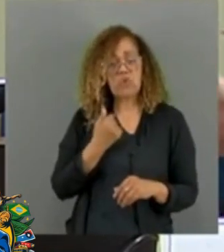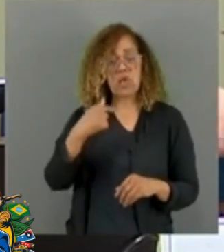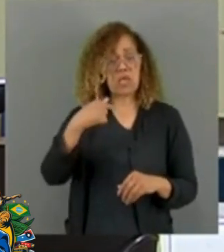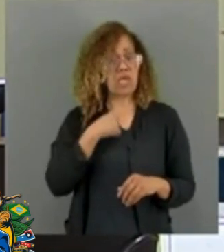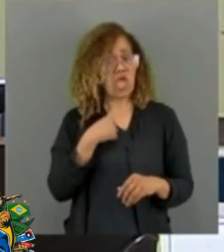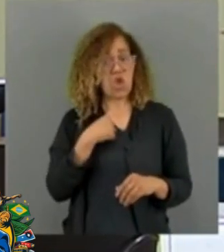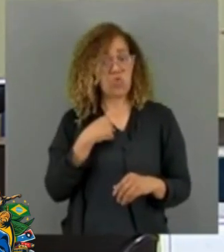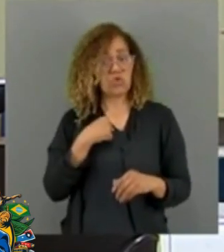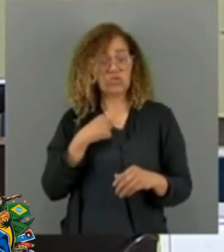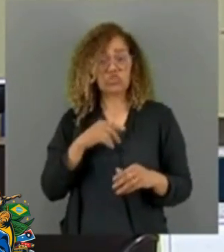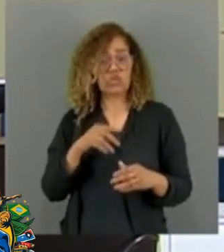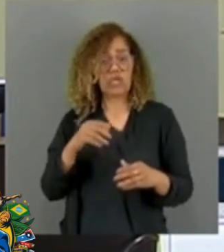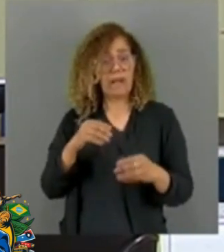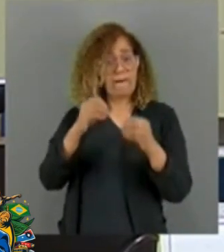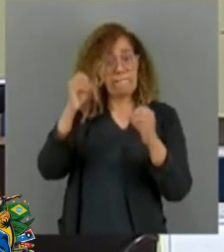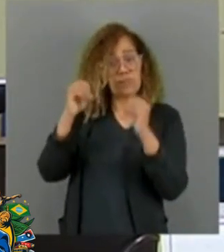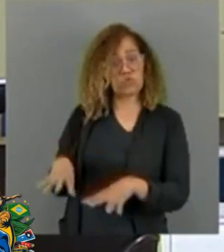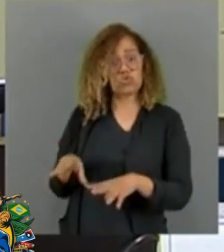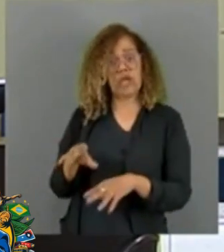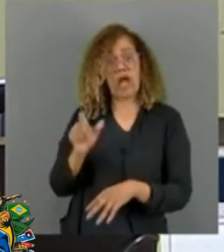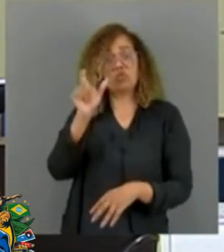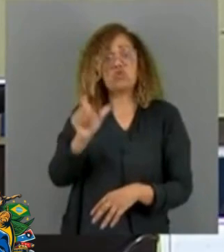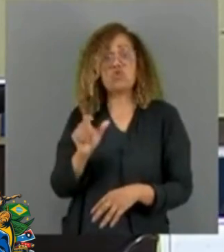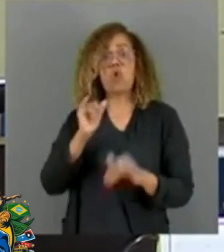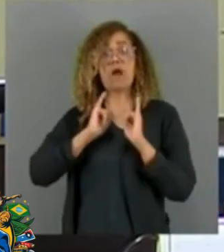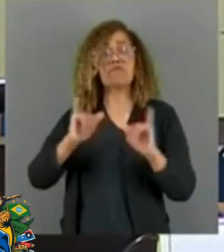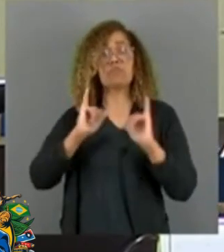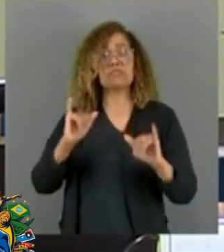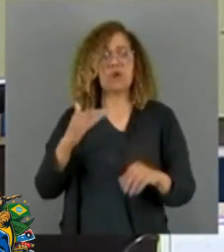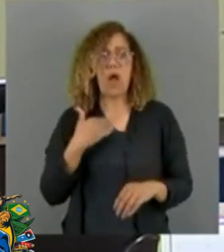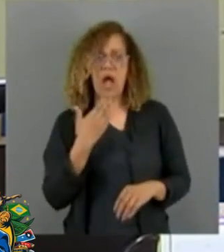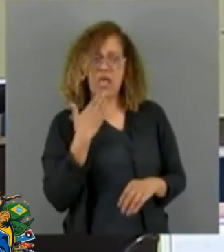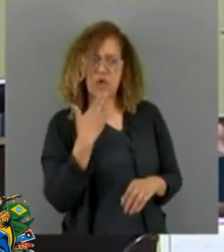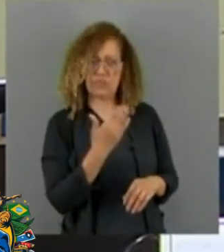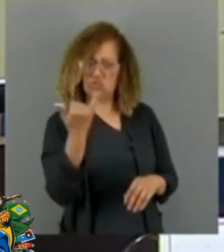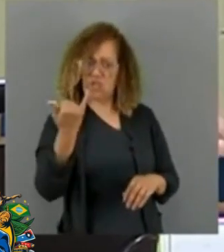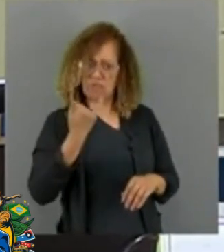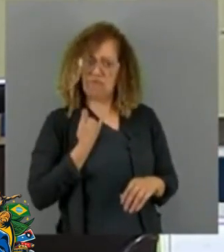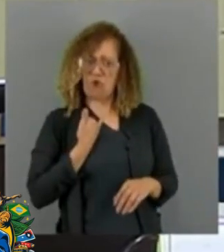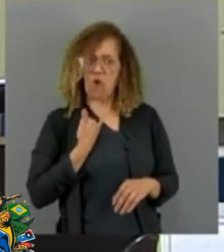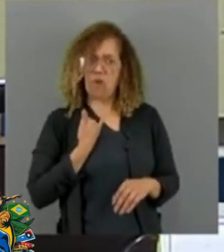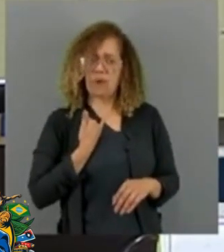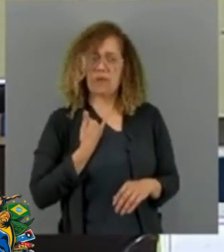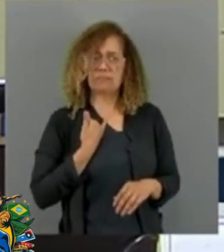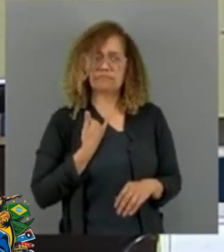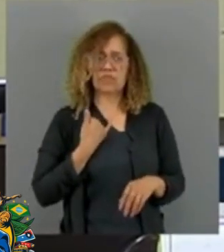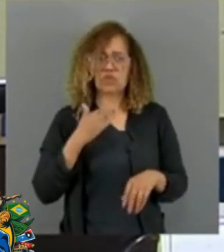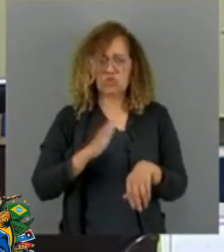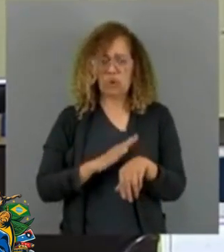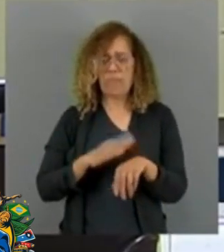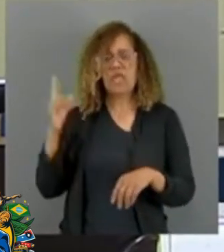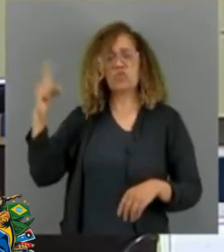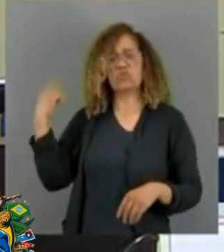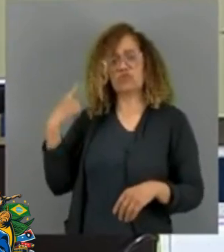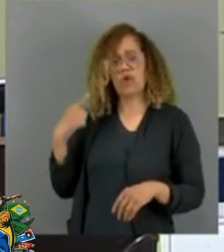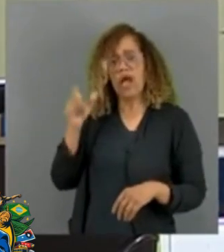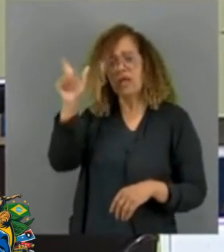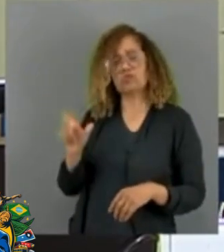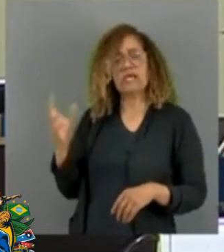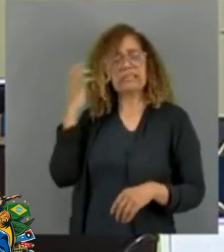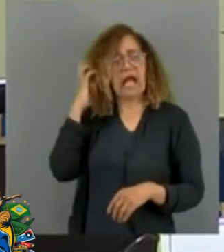havia rompido a ordem constitucional numa fala. Eu pedi que fosse informado, a partir do advogado da Jovem